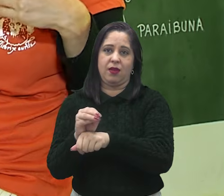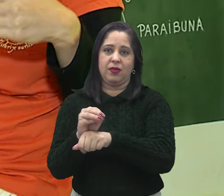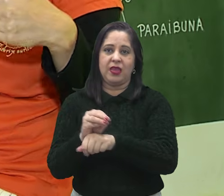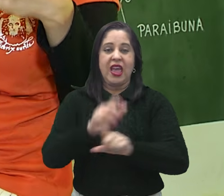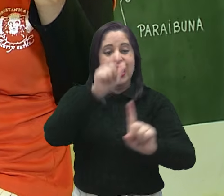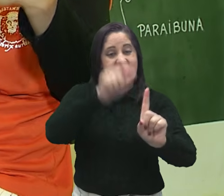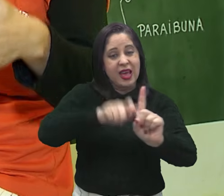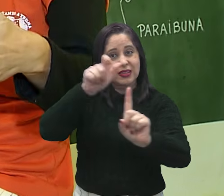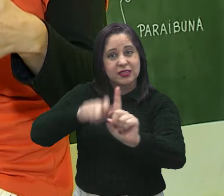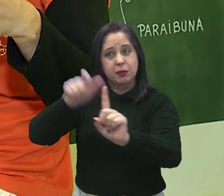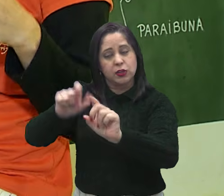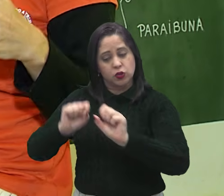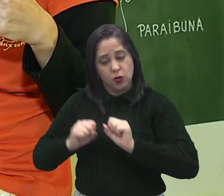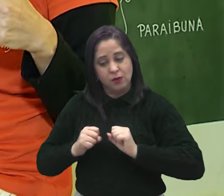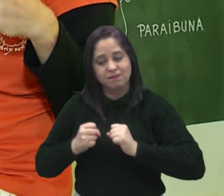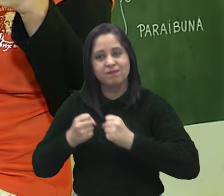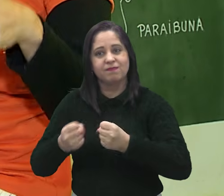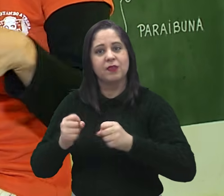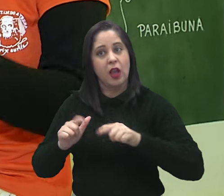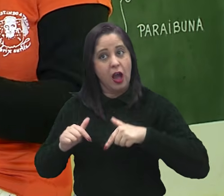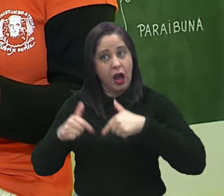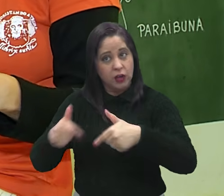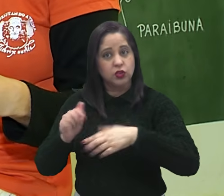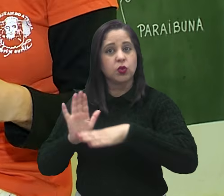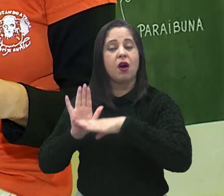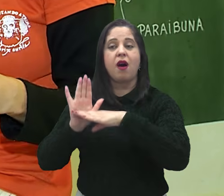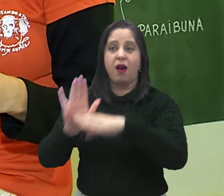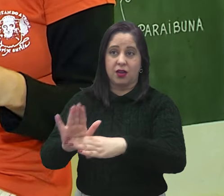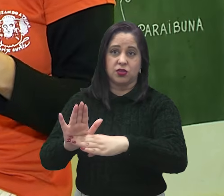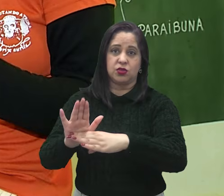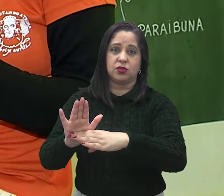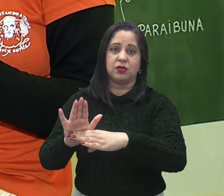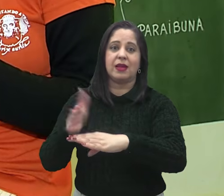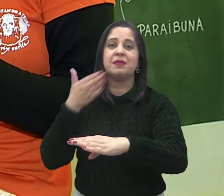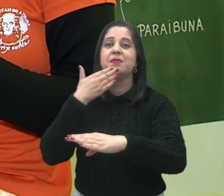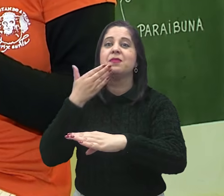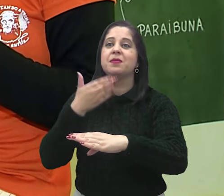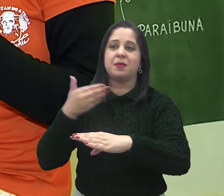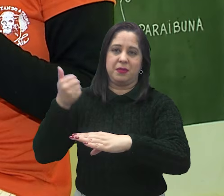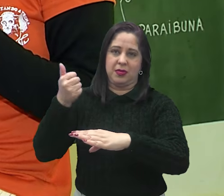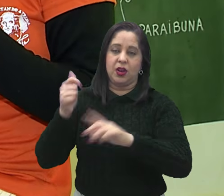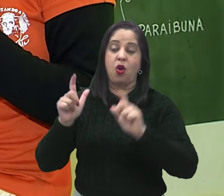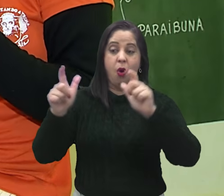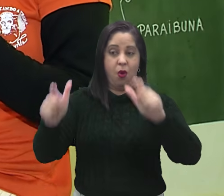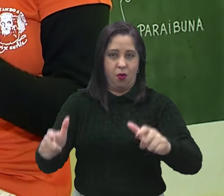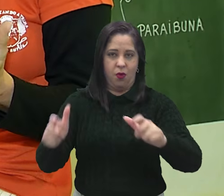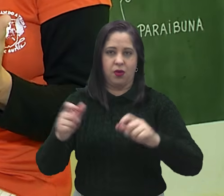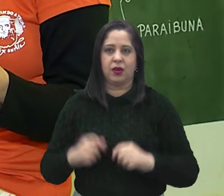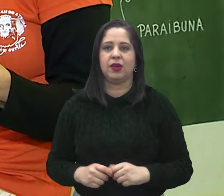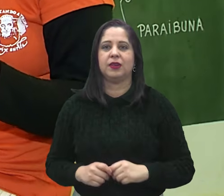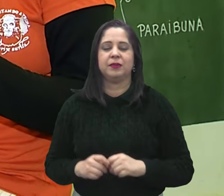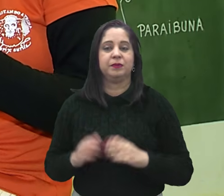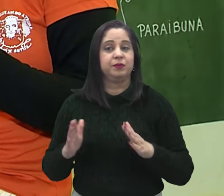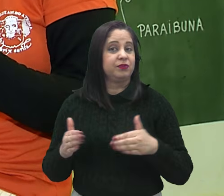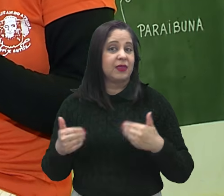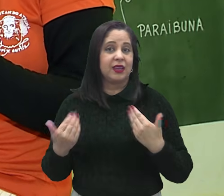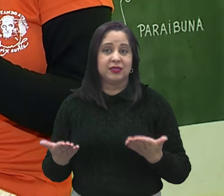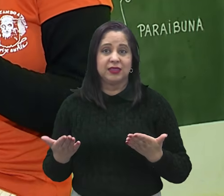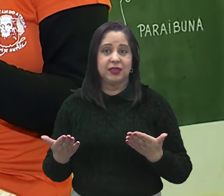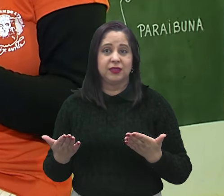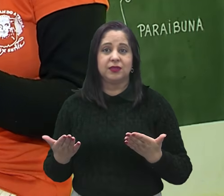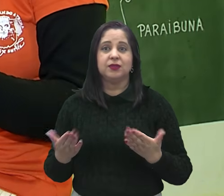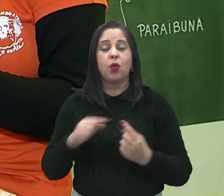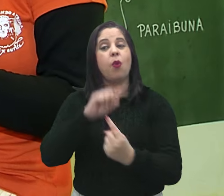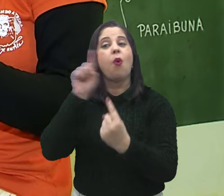que ela pode ajudar a melhorar no território. Então, o nosso legado é que as pessoas